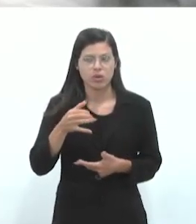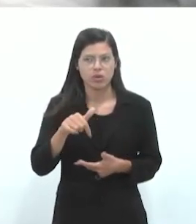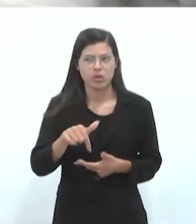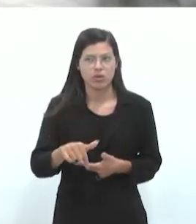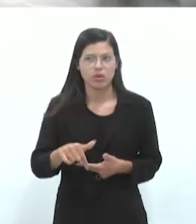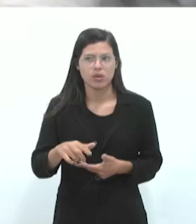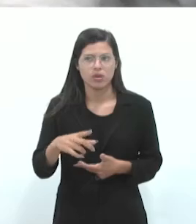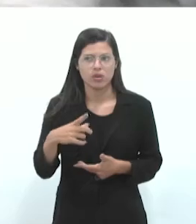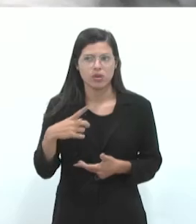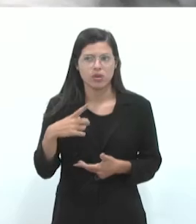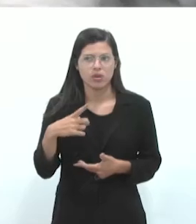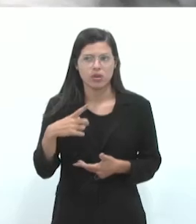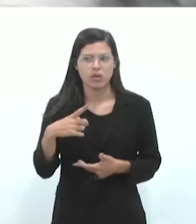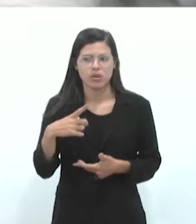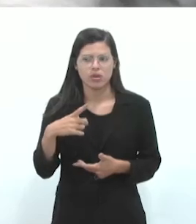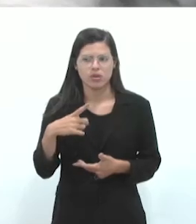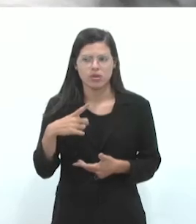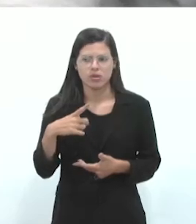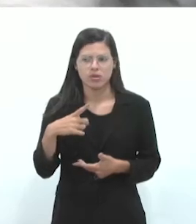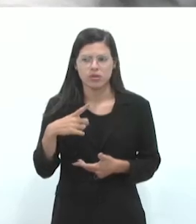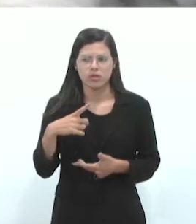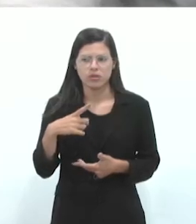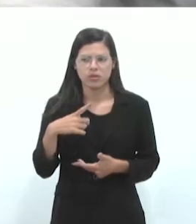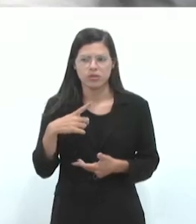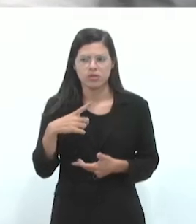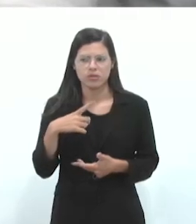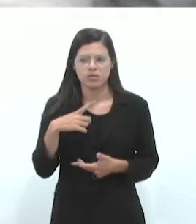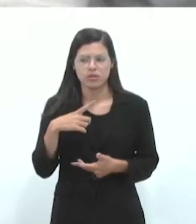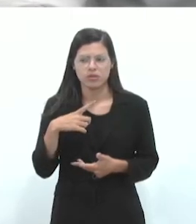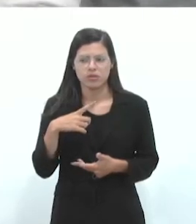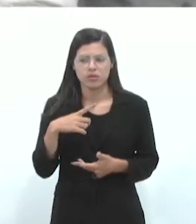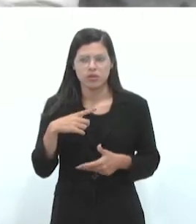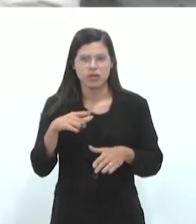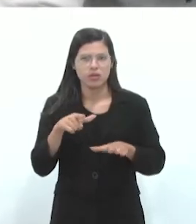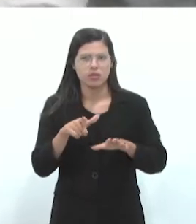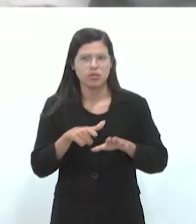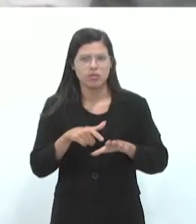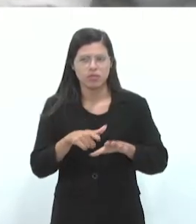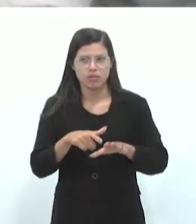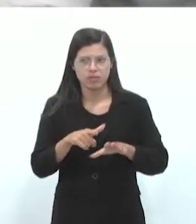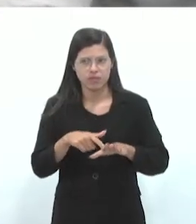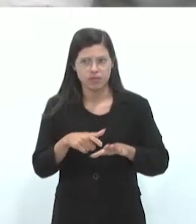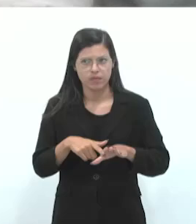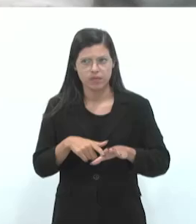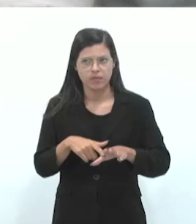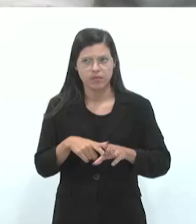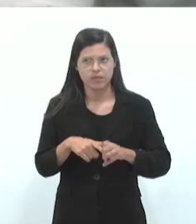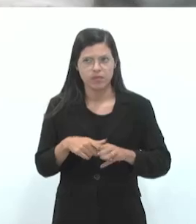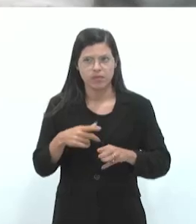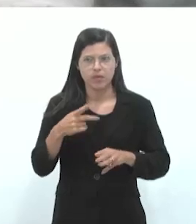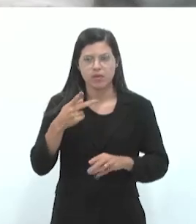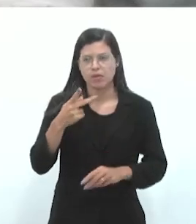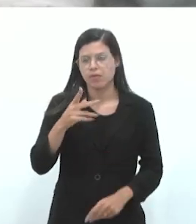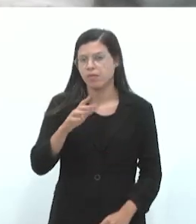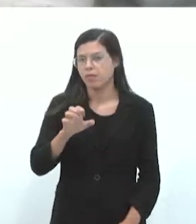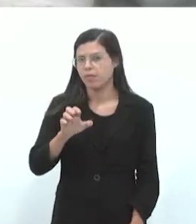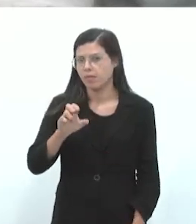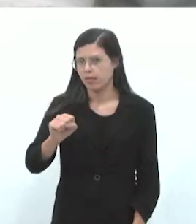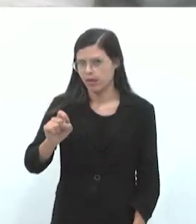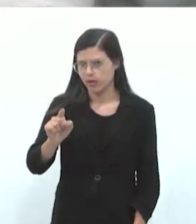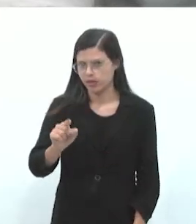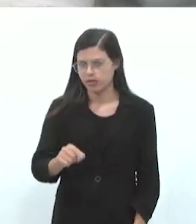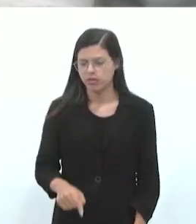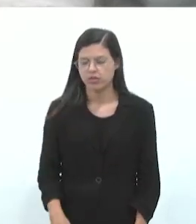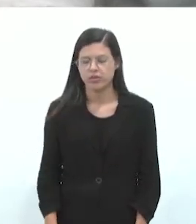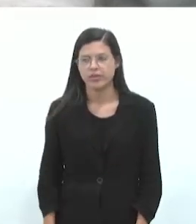civilizatório para a questão dos pés. Eu considero que os pés, deputada Érica, são o proletariado do corpo. Podolatria. É o proletariado.